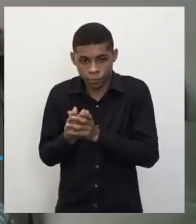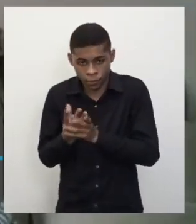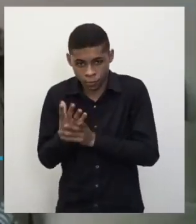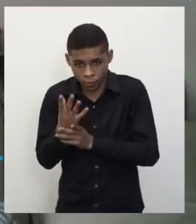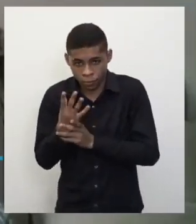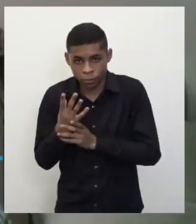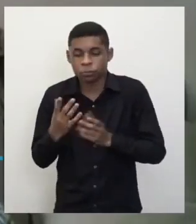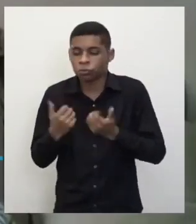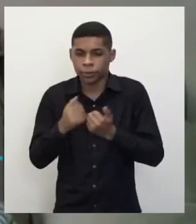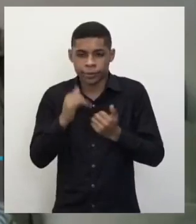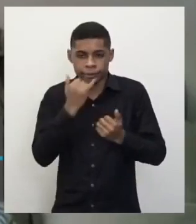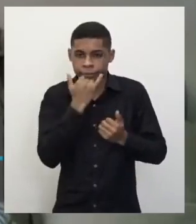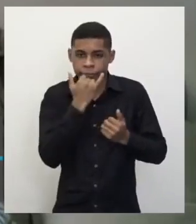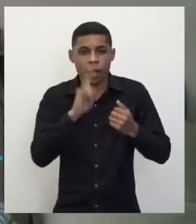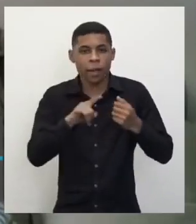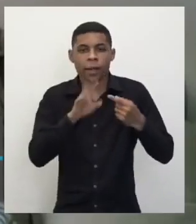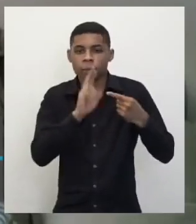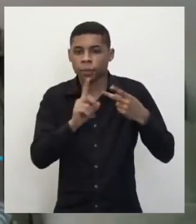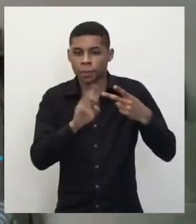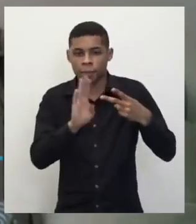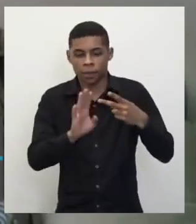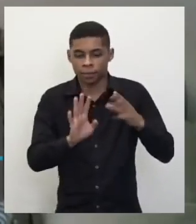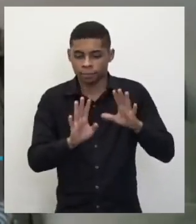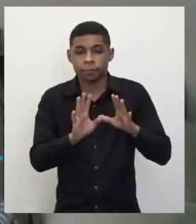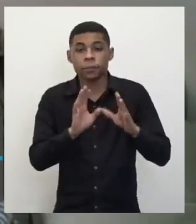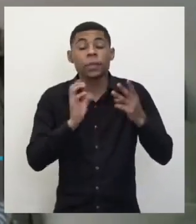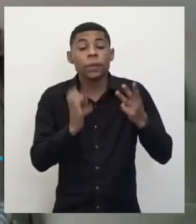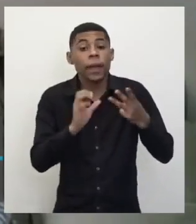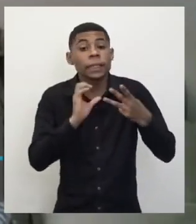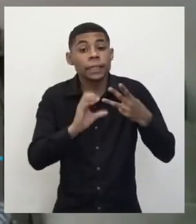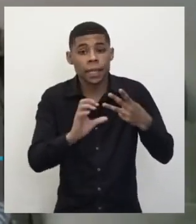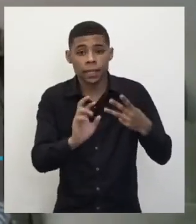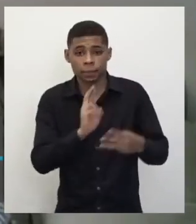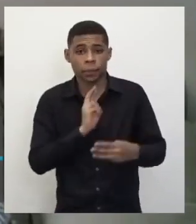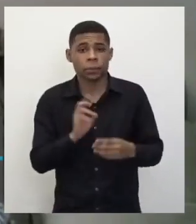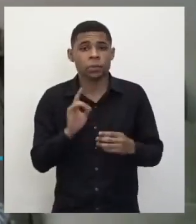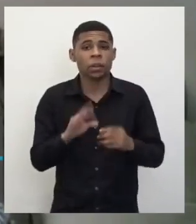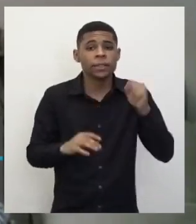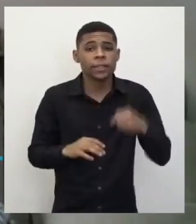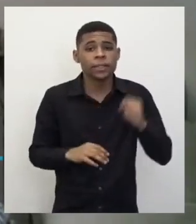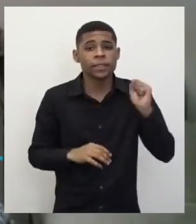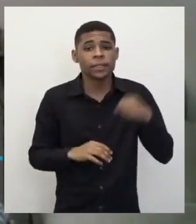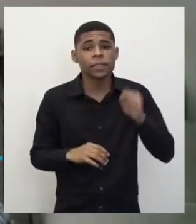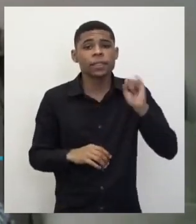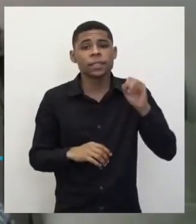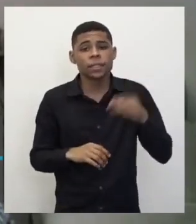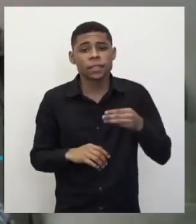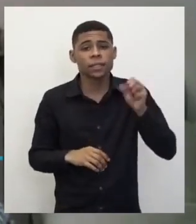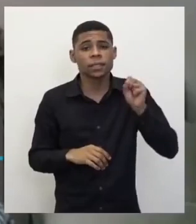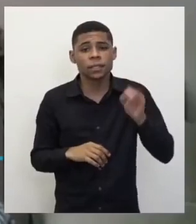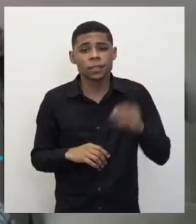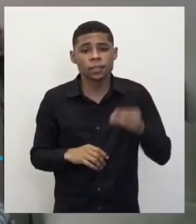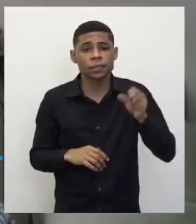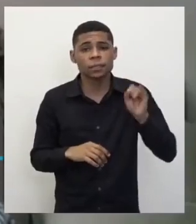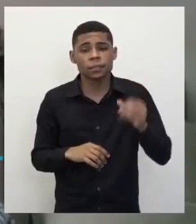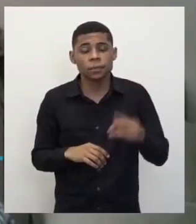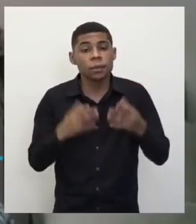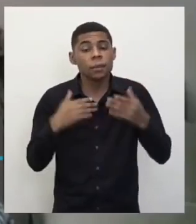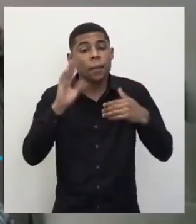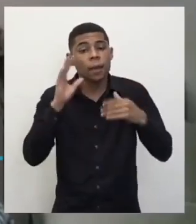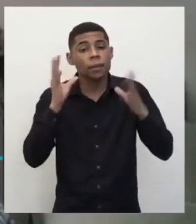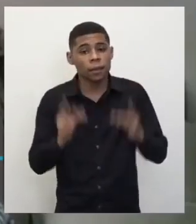games criam o jogo. Na resposta B... Eu queria dar C, acho que só tem o sim aqui,